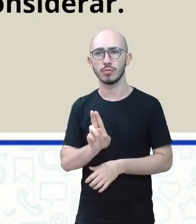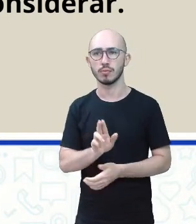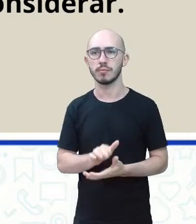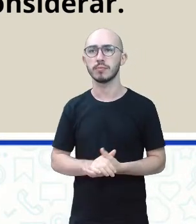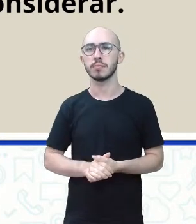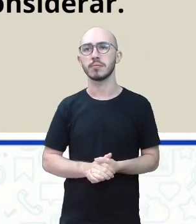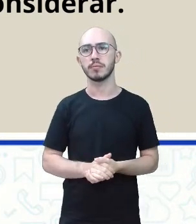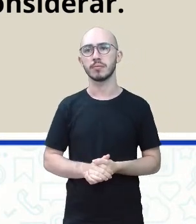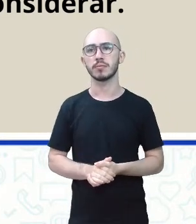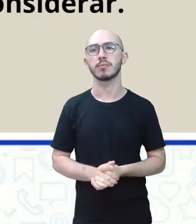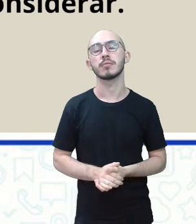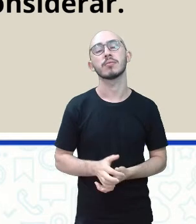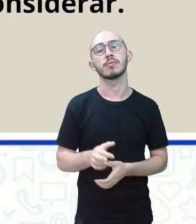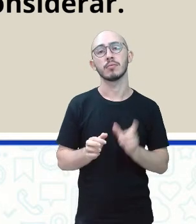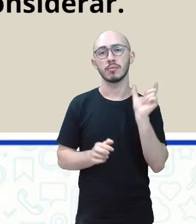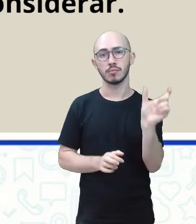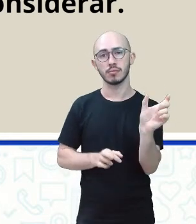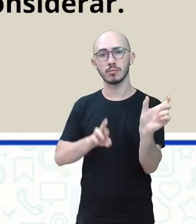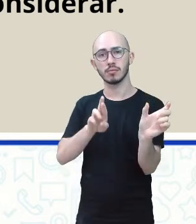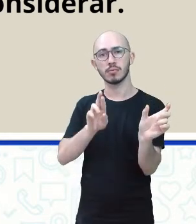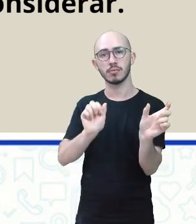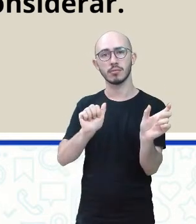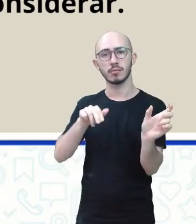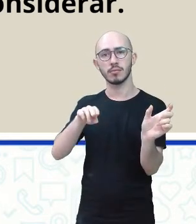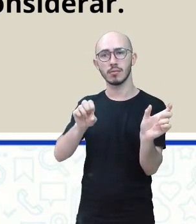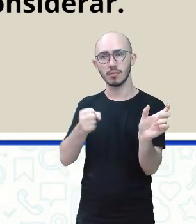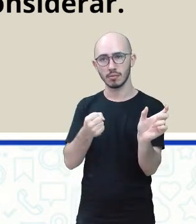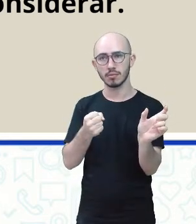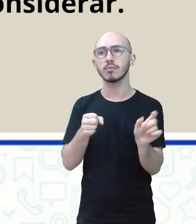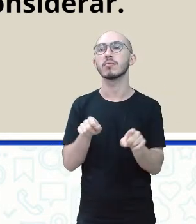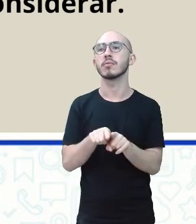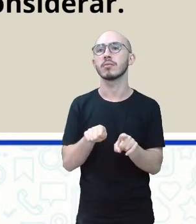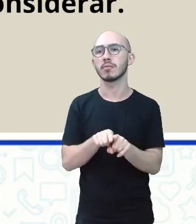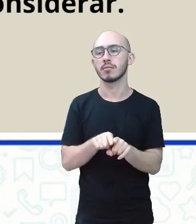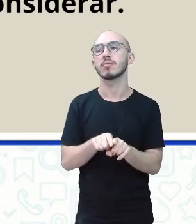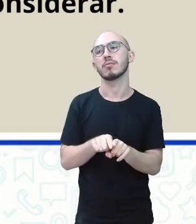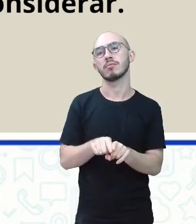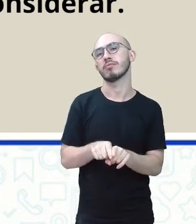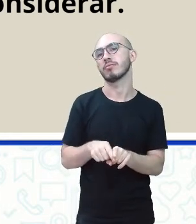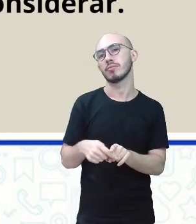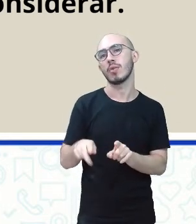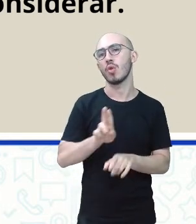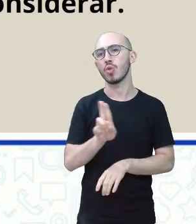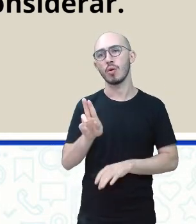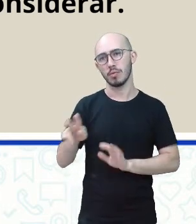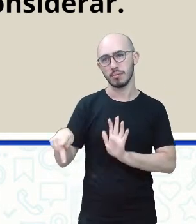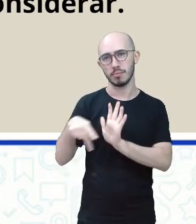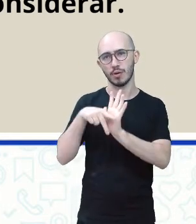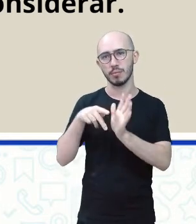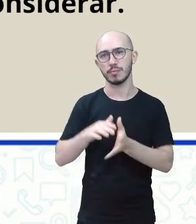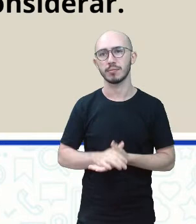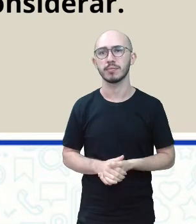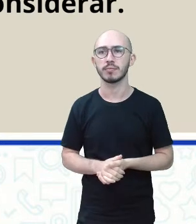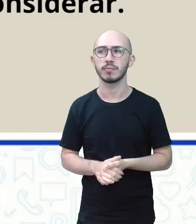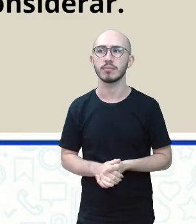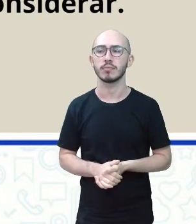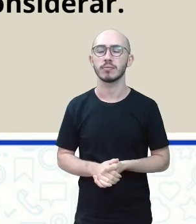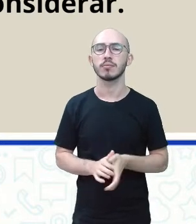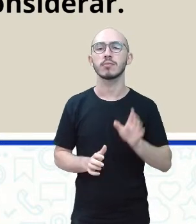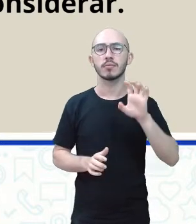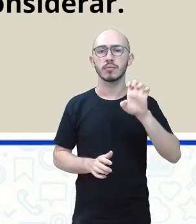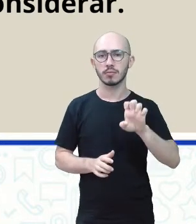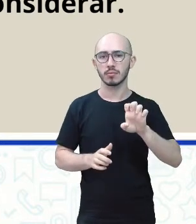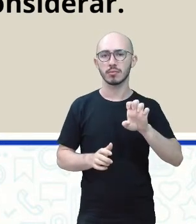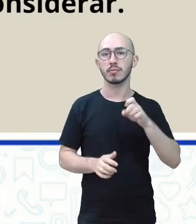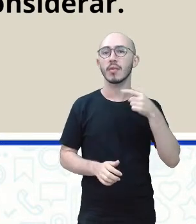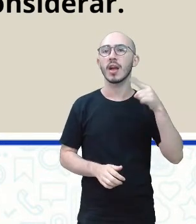pessoal? Ramos também, não é? Abaixo tem substantivo próprio. E não é,